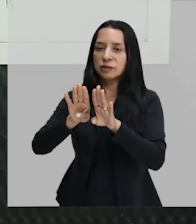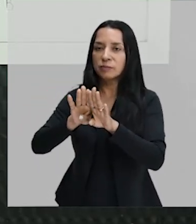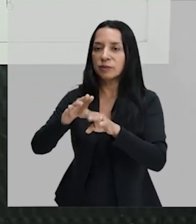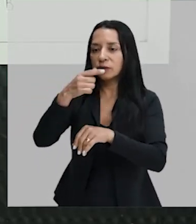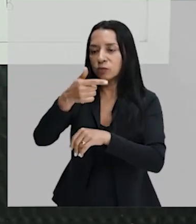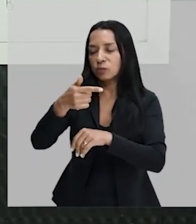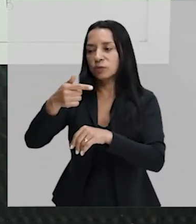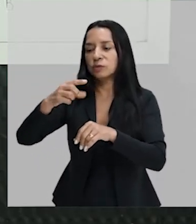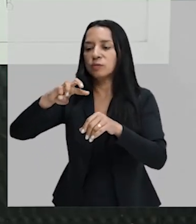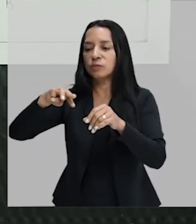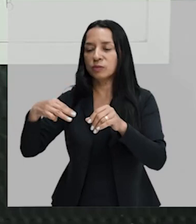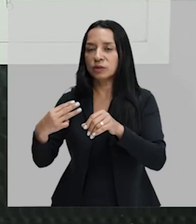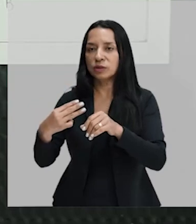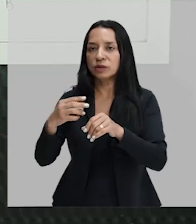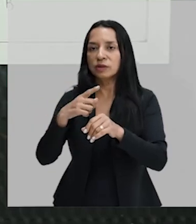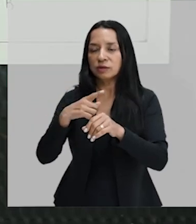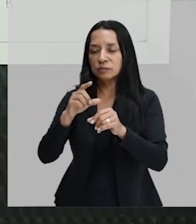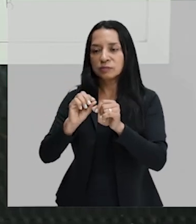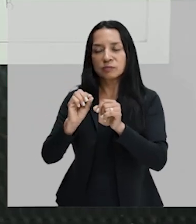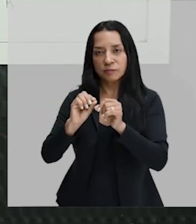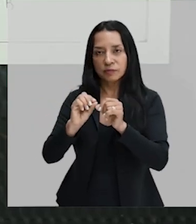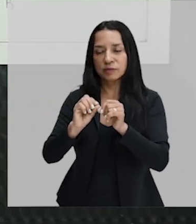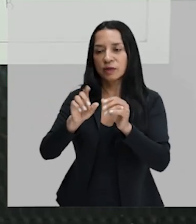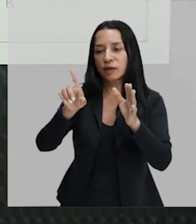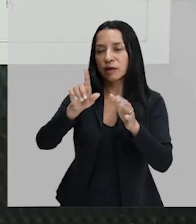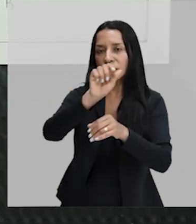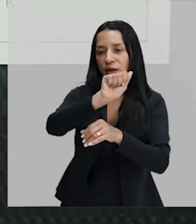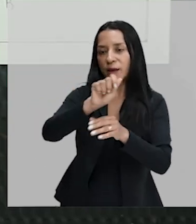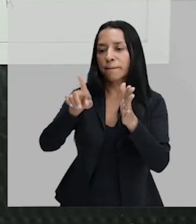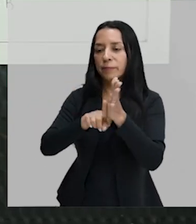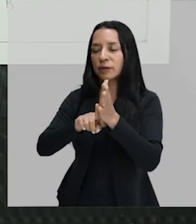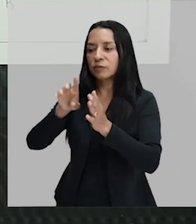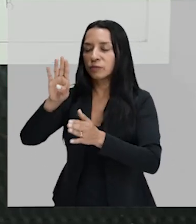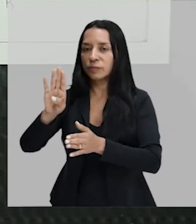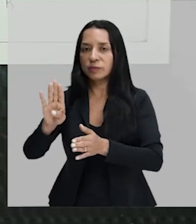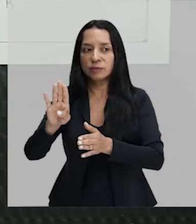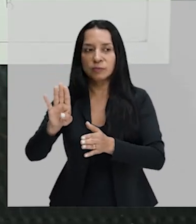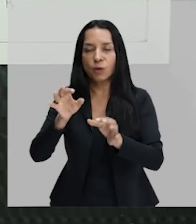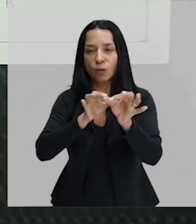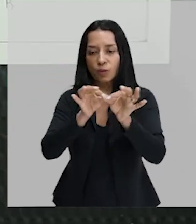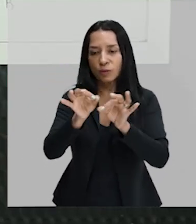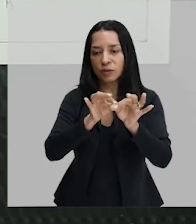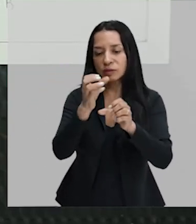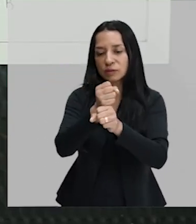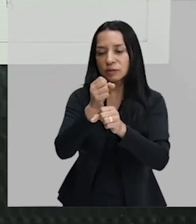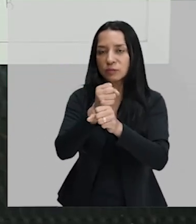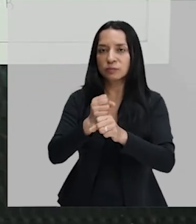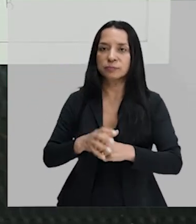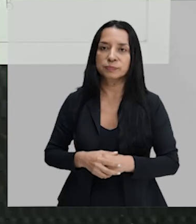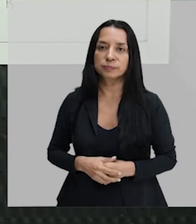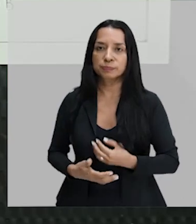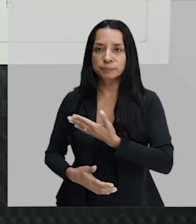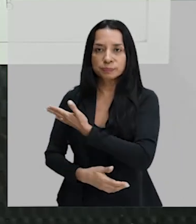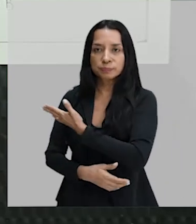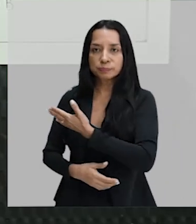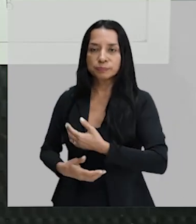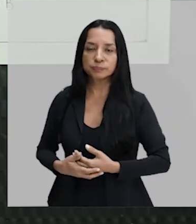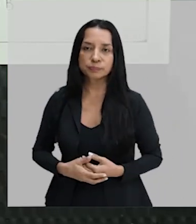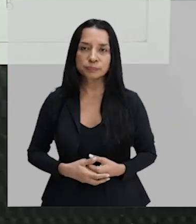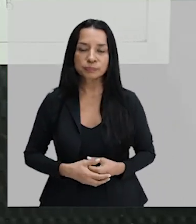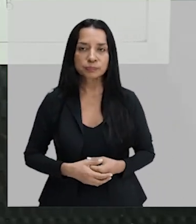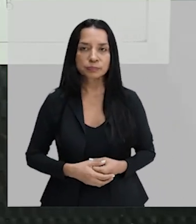Eu quero fazer o A menos B. Beleza, vamos armar primeiro aqui a conta. Então, A menos B, vou colocar aqui a